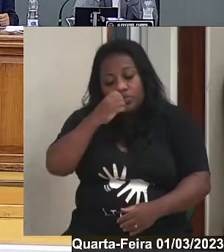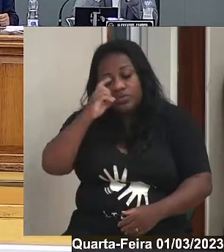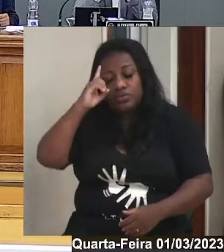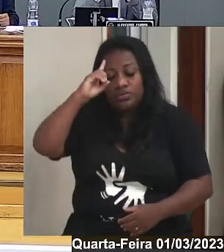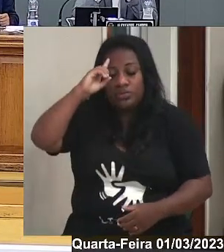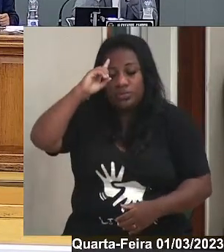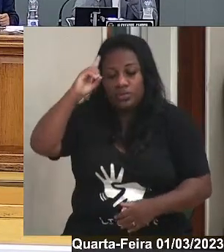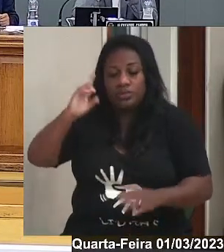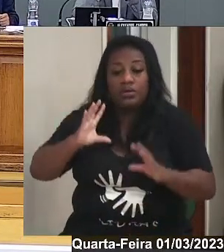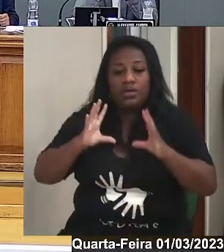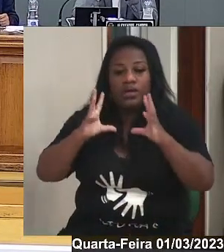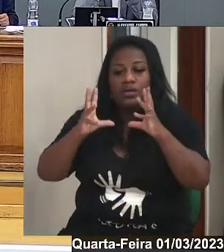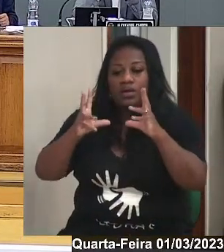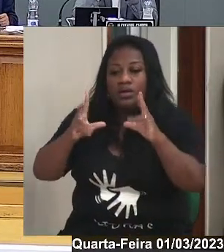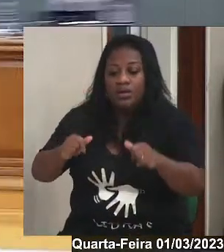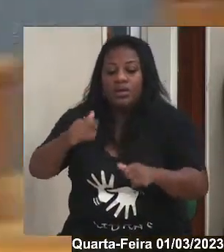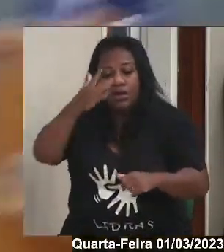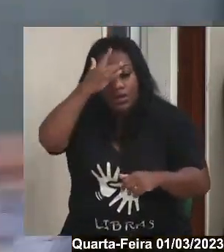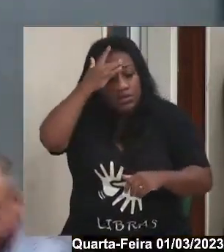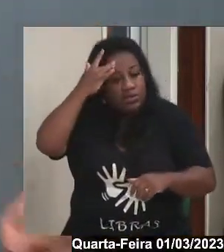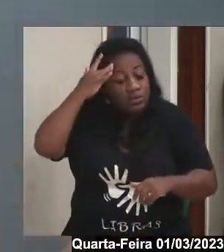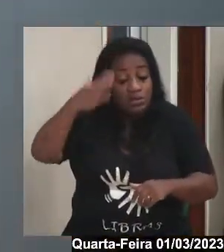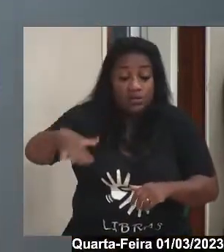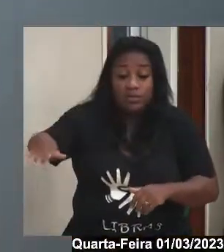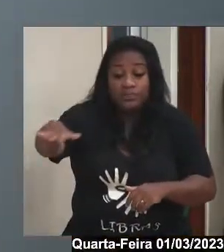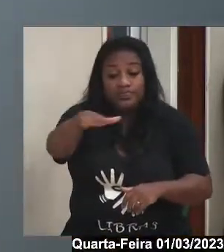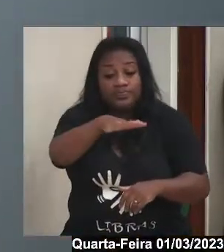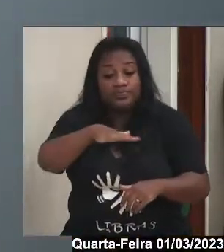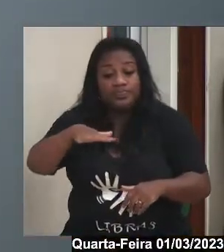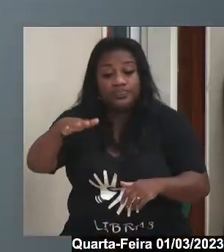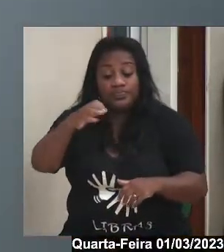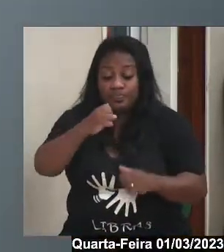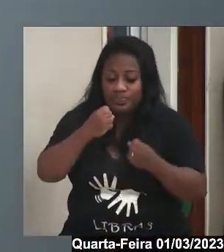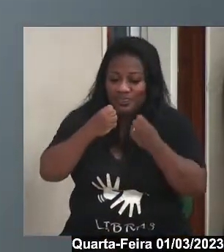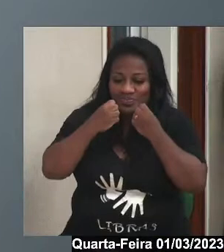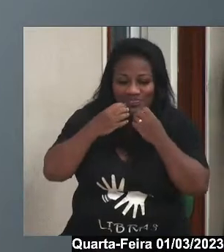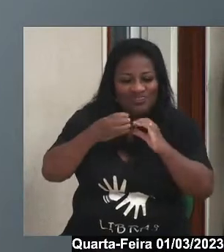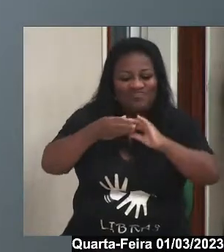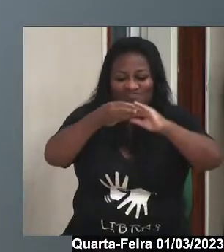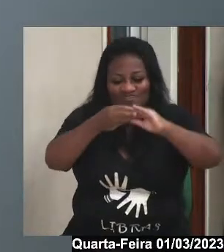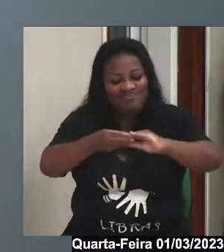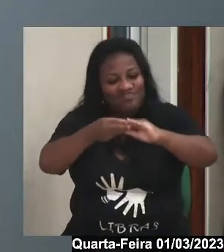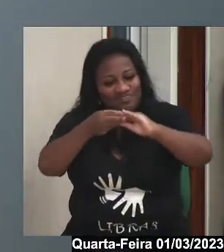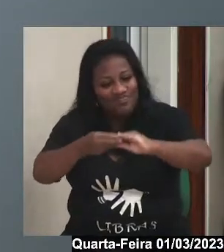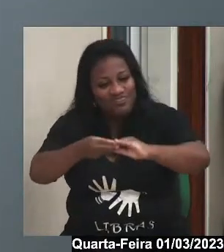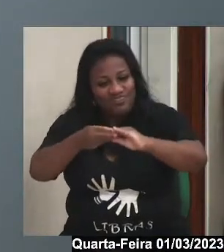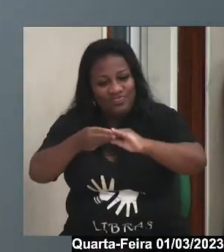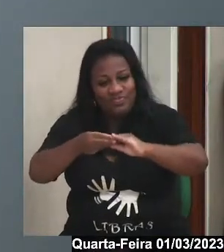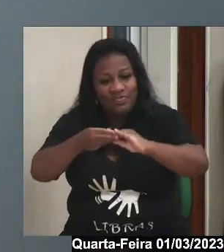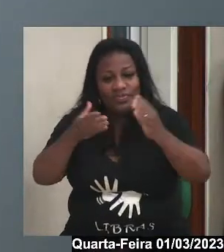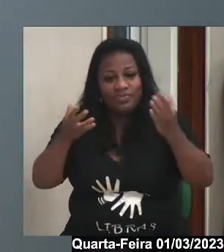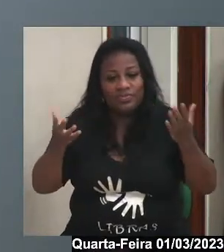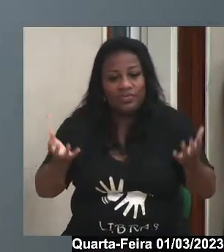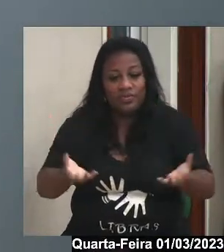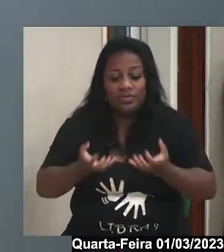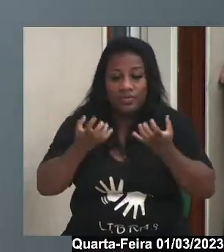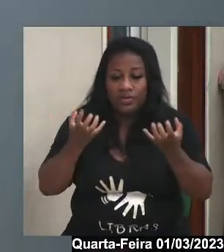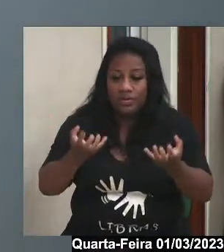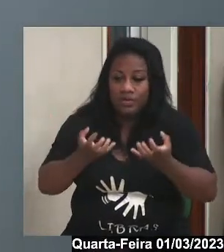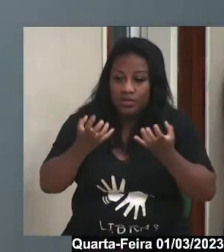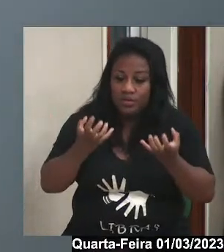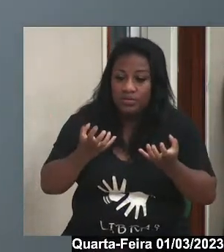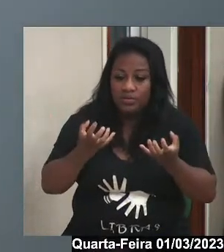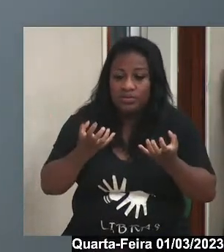Muito bom dia a todos que aqui estão, os meus colegas, a quem eu já cumprimentei, reforço os cumprimentos, e também aqueles que